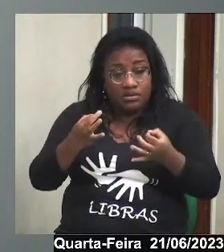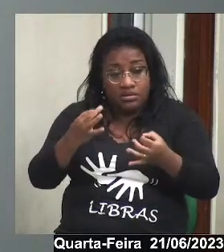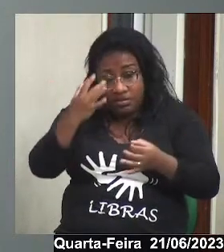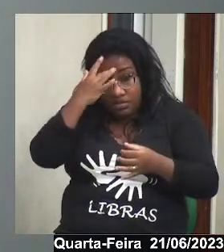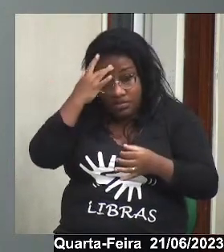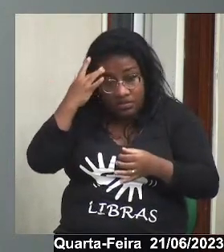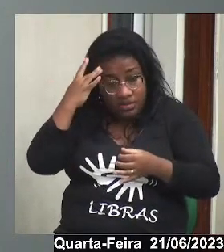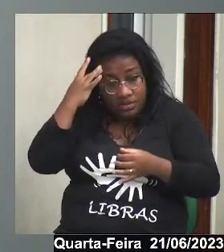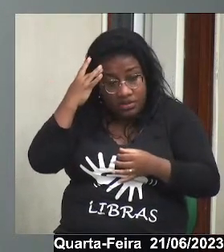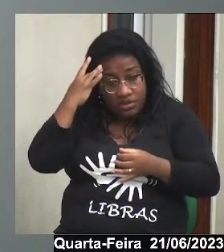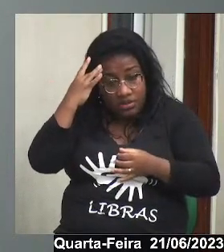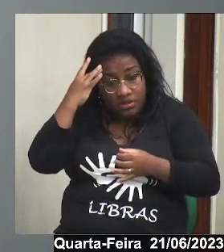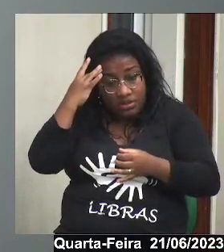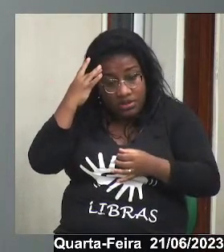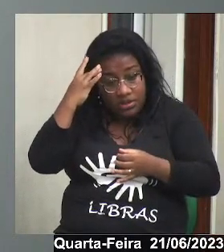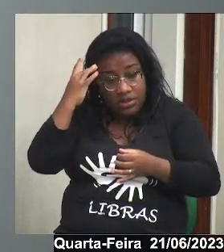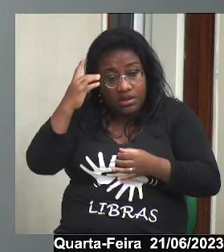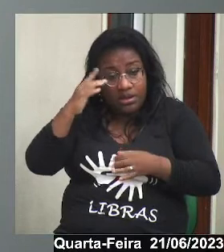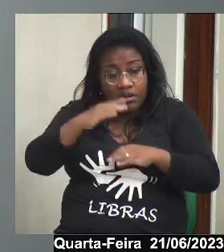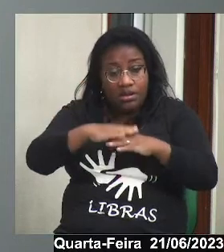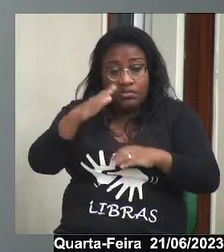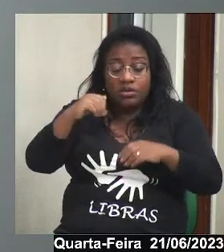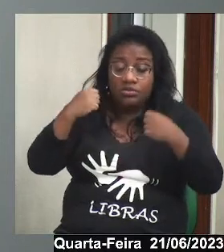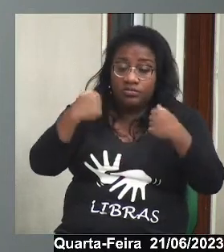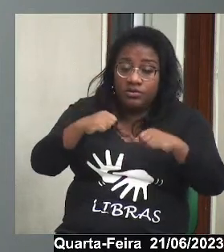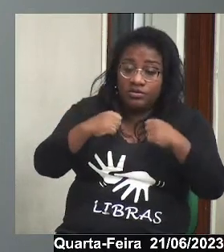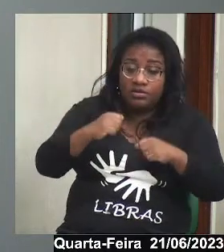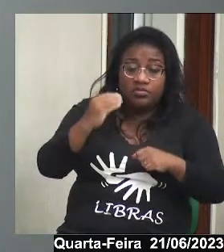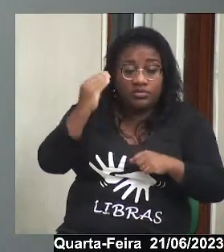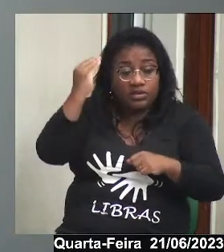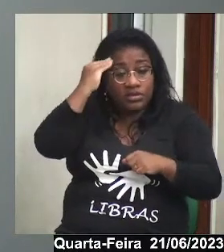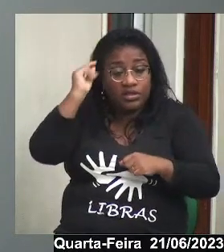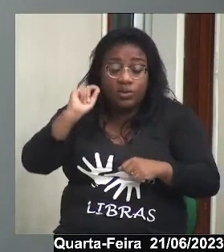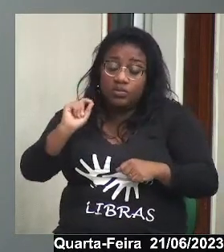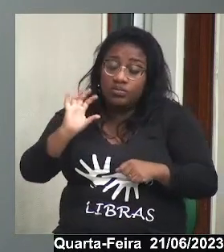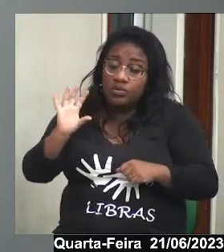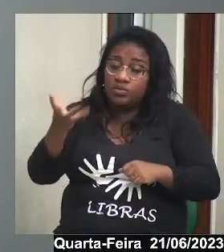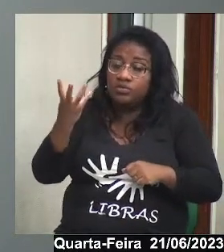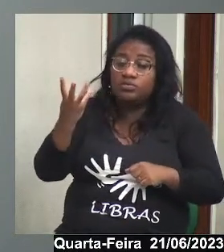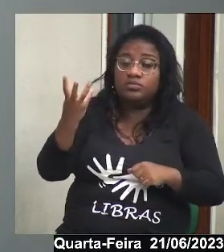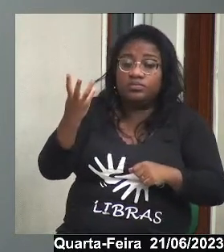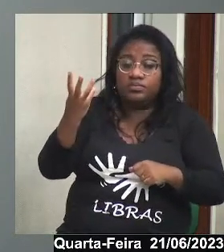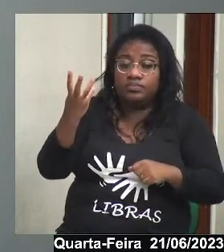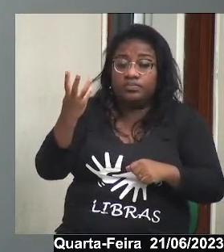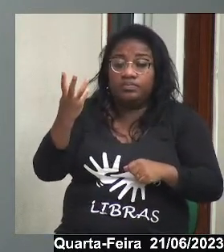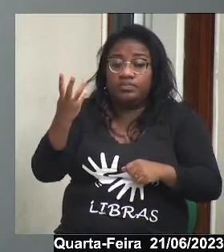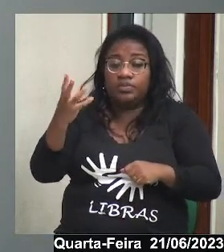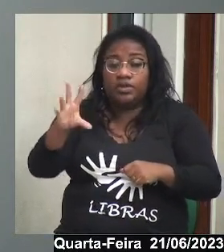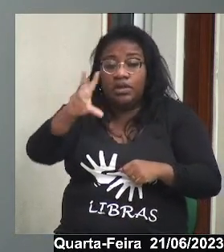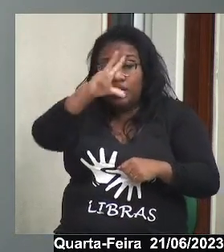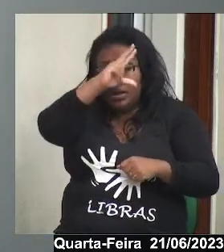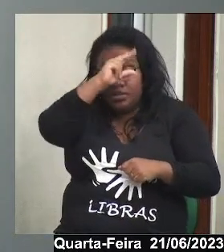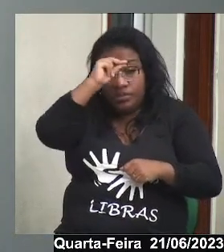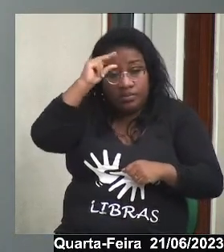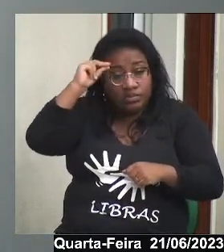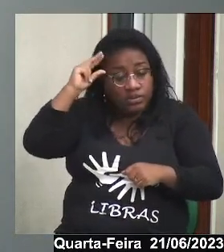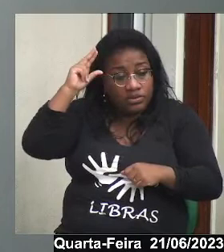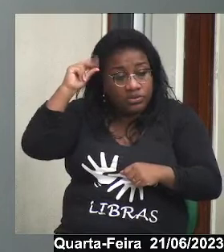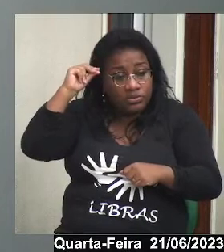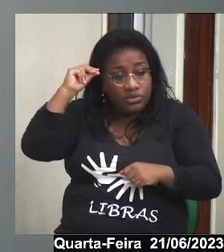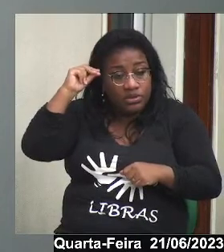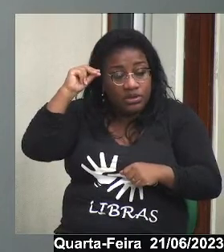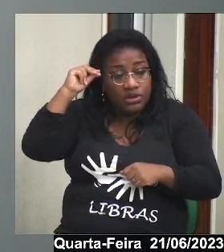ser maltratado pelo médico. Mas também a gente precisa entender a raiz do problema. E a raiz é o seguinte: a prefeitura de